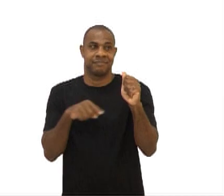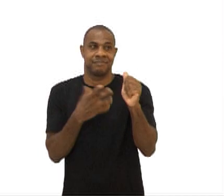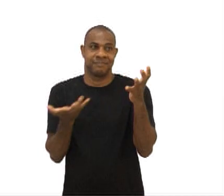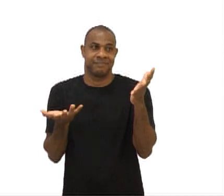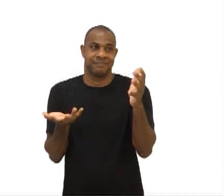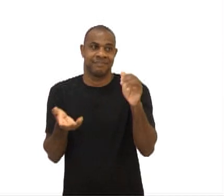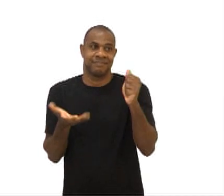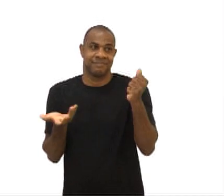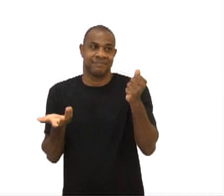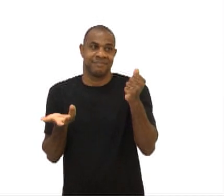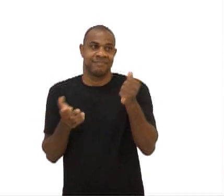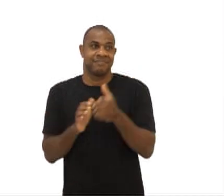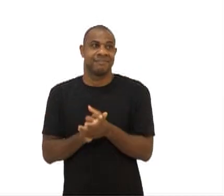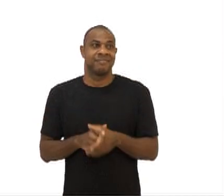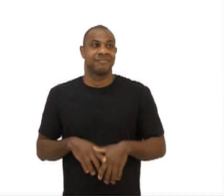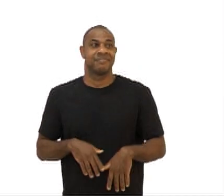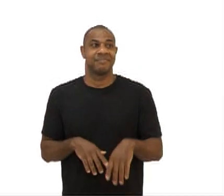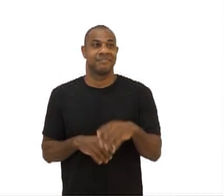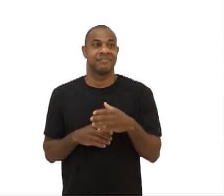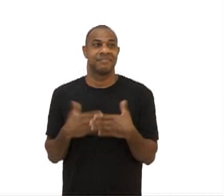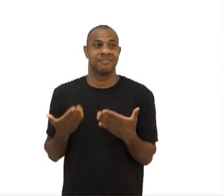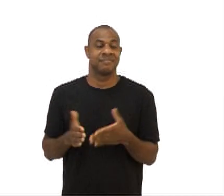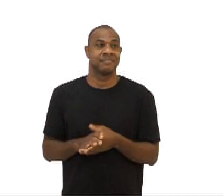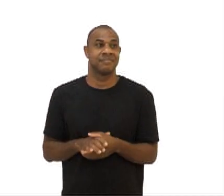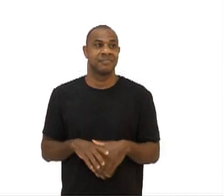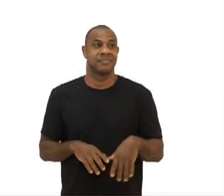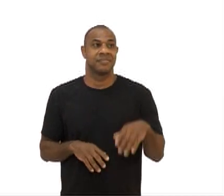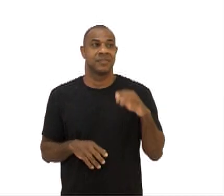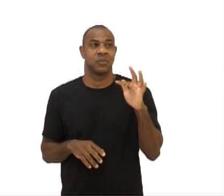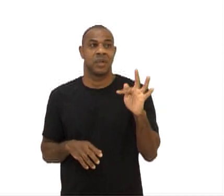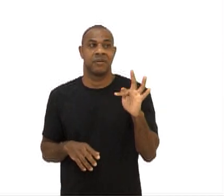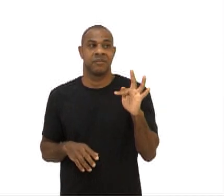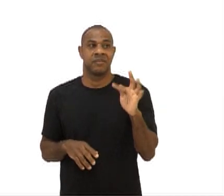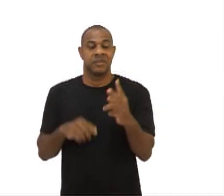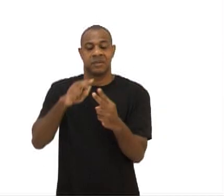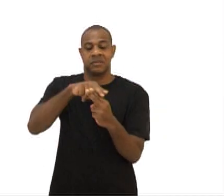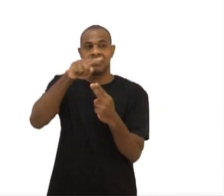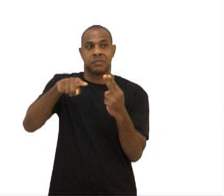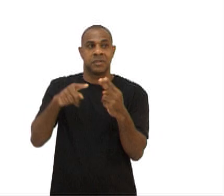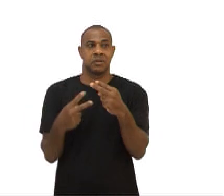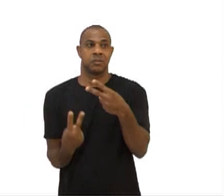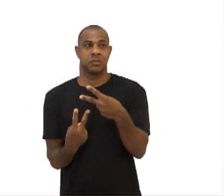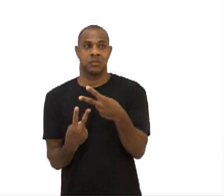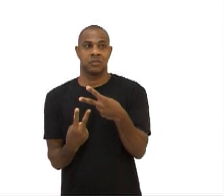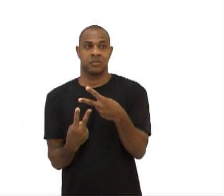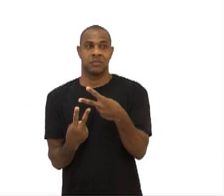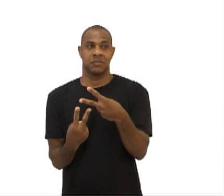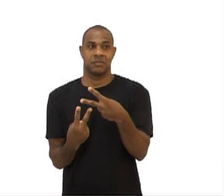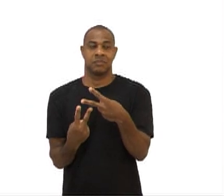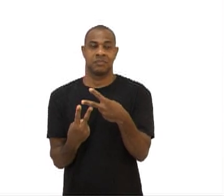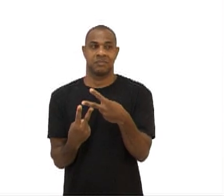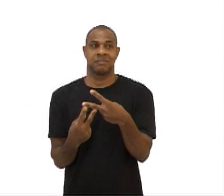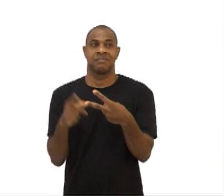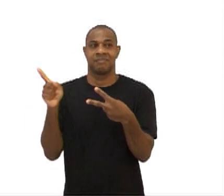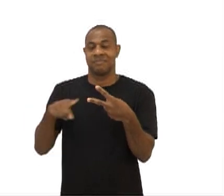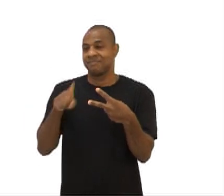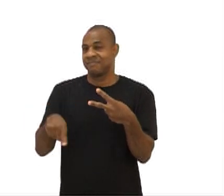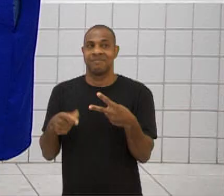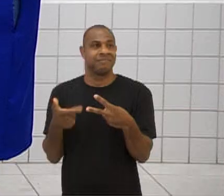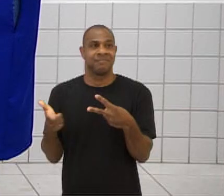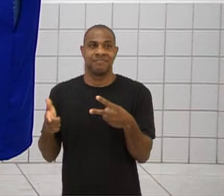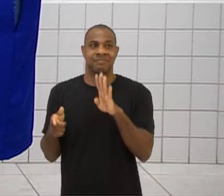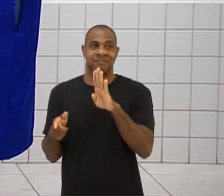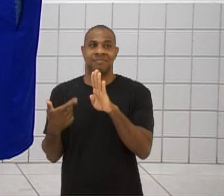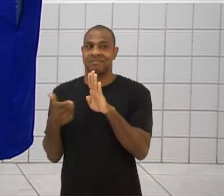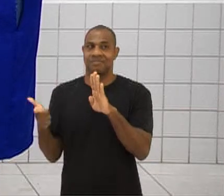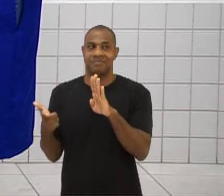0 é 1. O f de π sobre 2, que também aqui mostra 0, elimina a alternativa B, porque